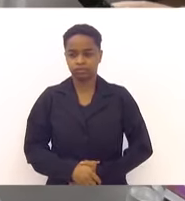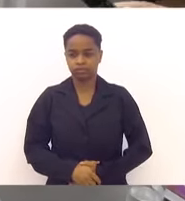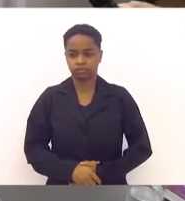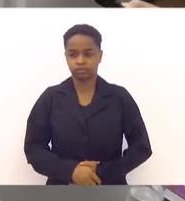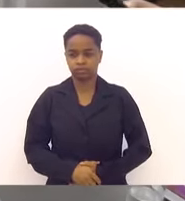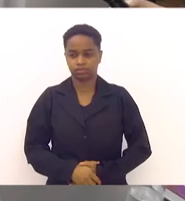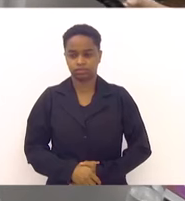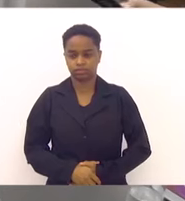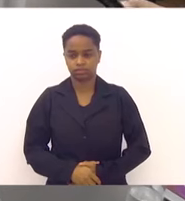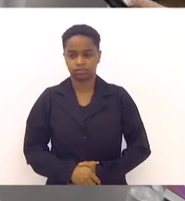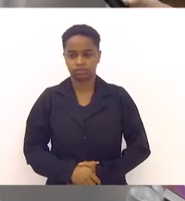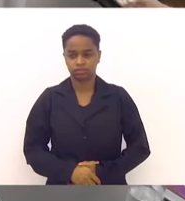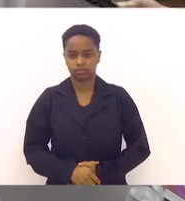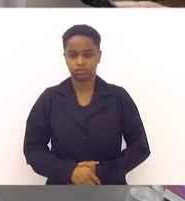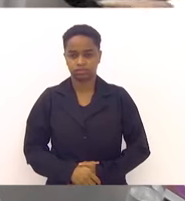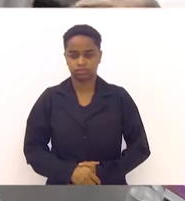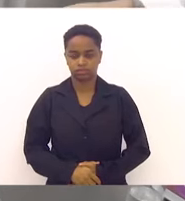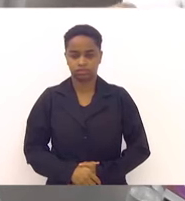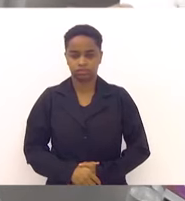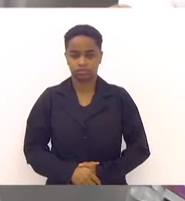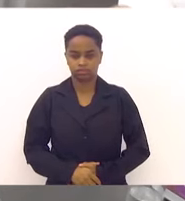Tá certo.